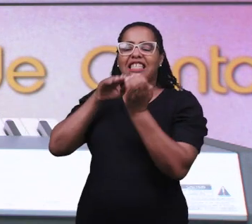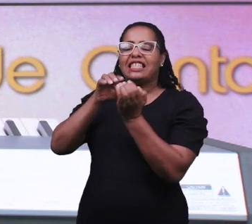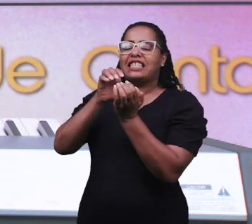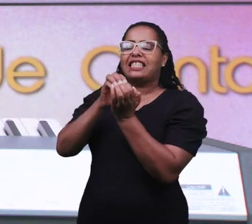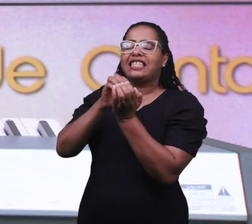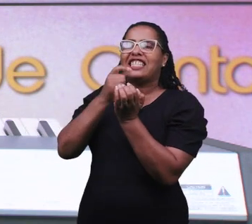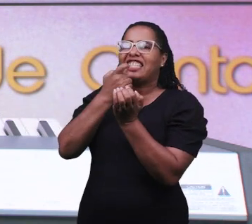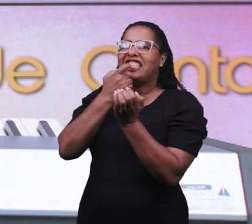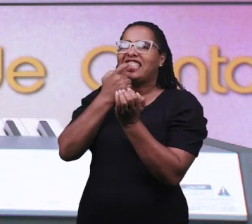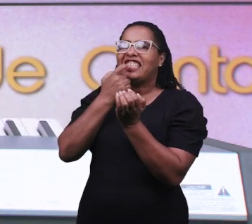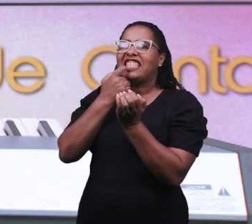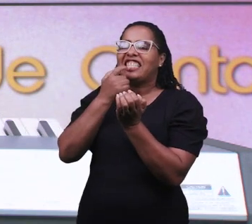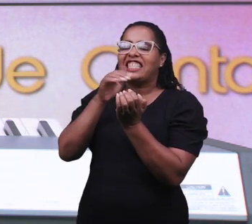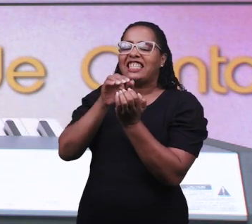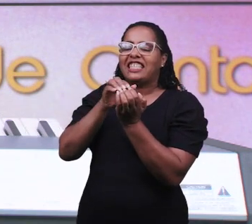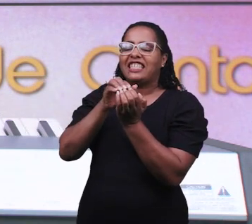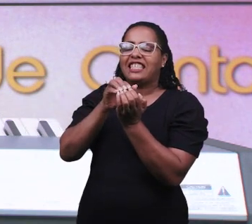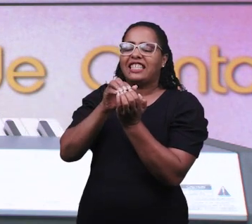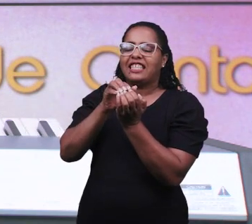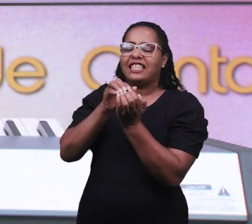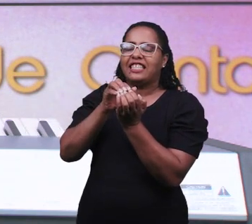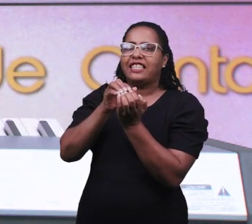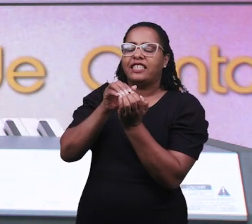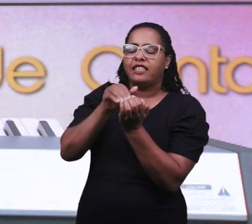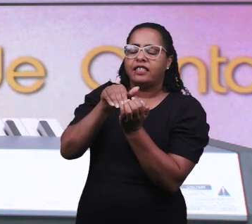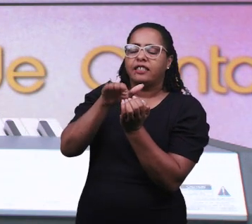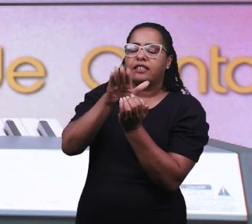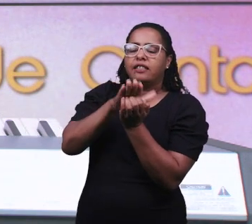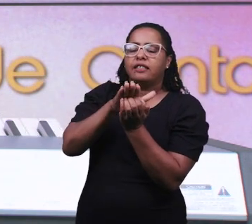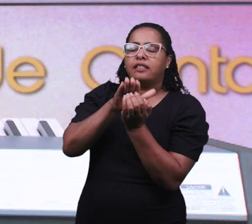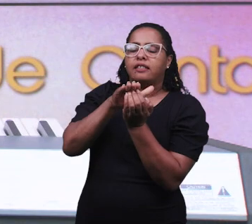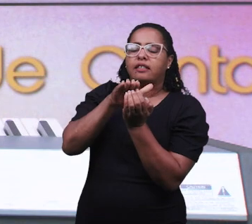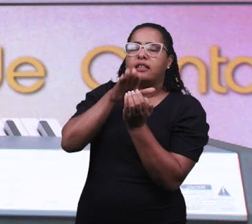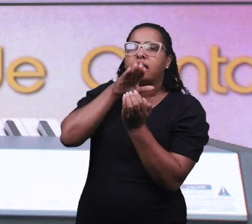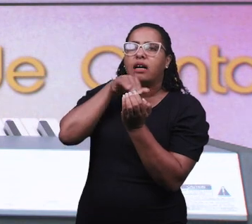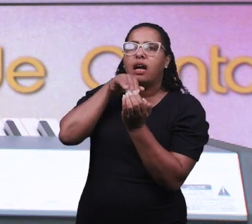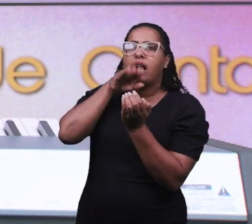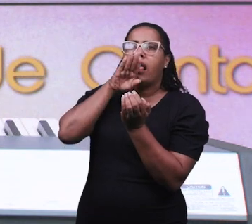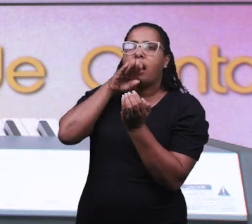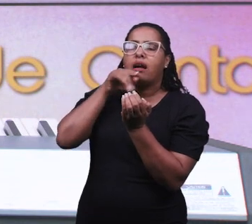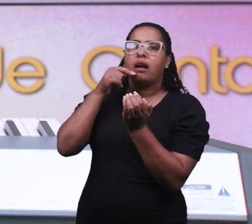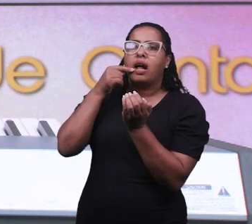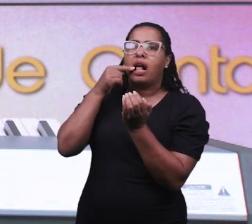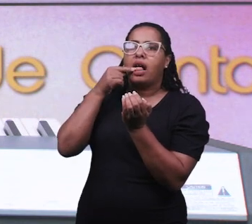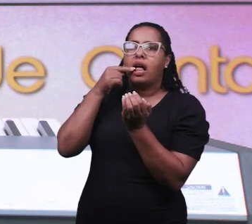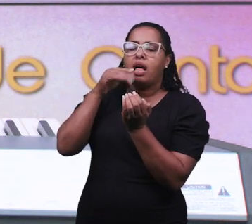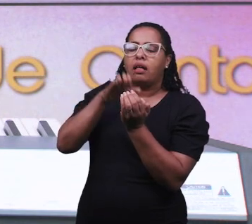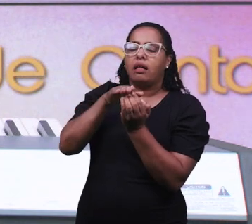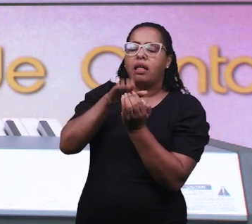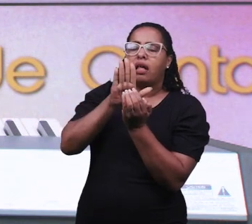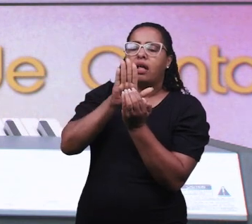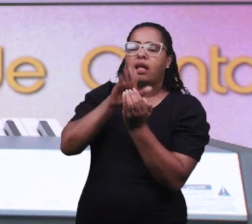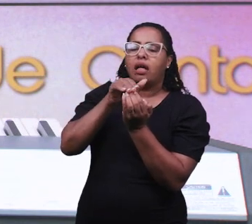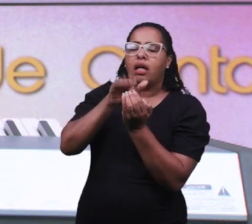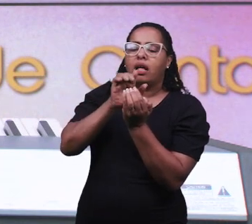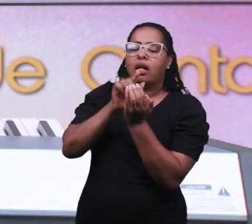Então, entre a estrutura do lábio, estrutura interna e os dentes, você vai passar a